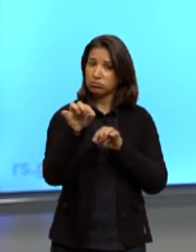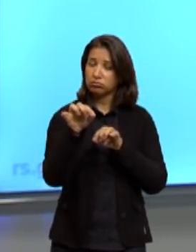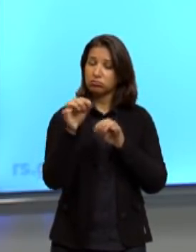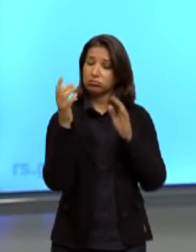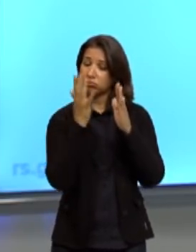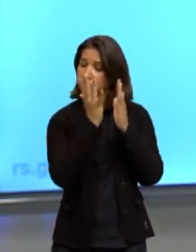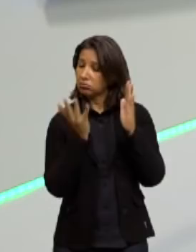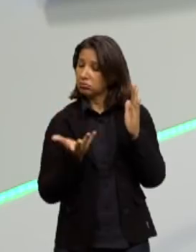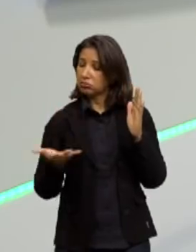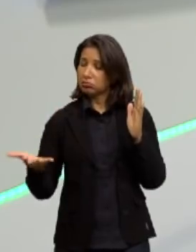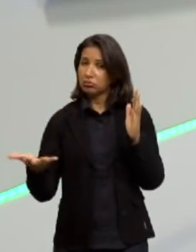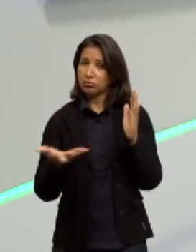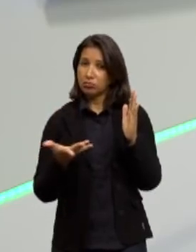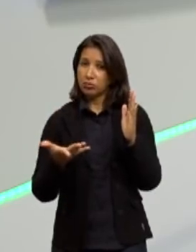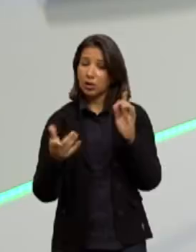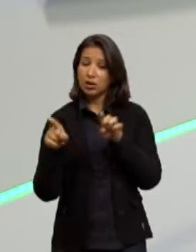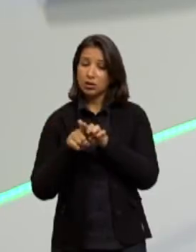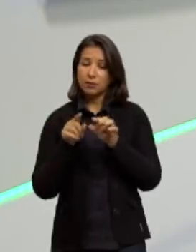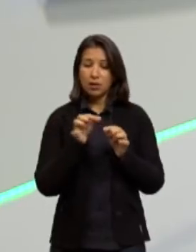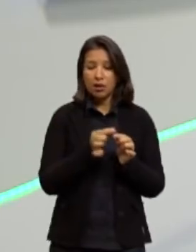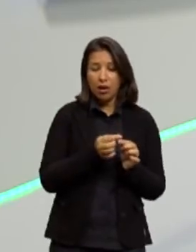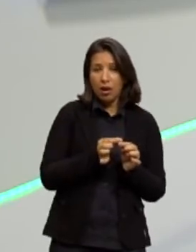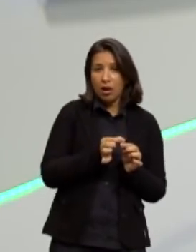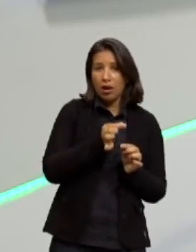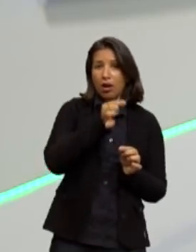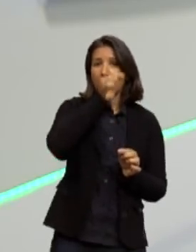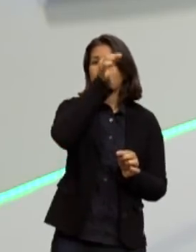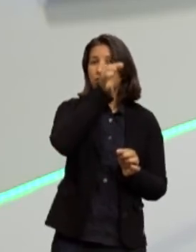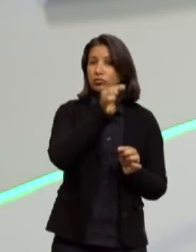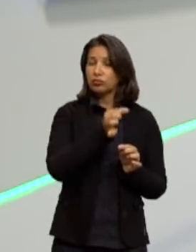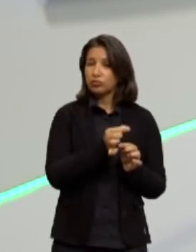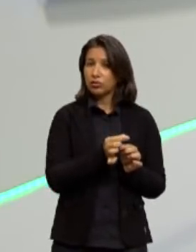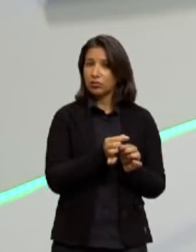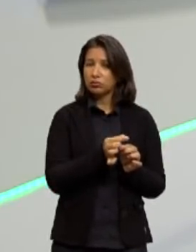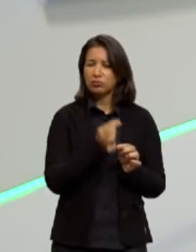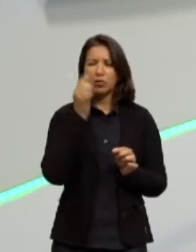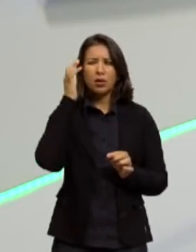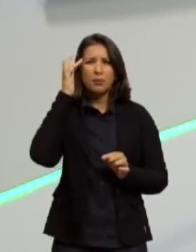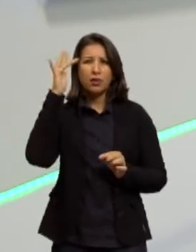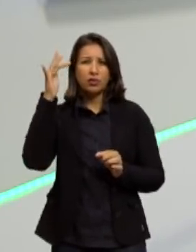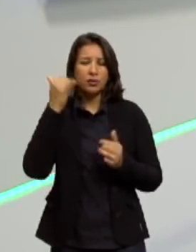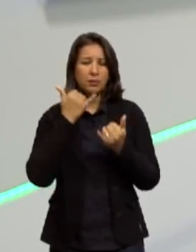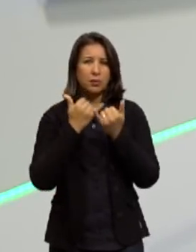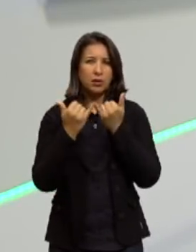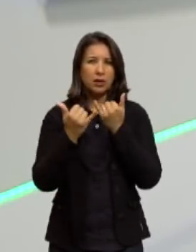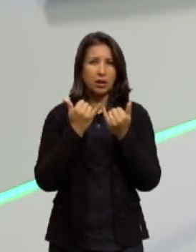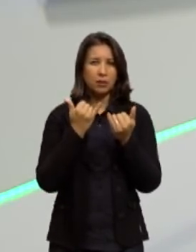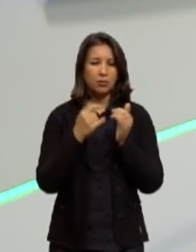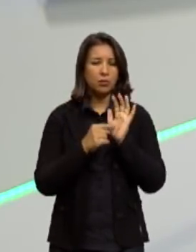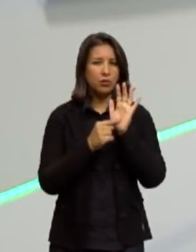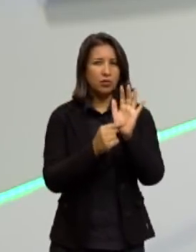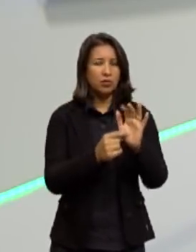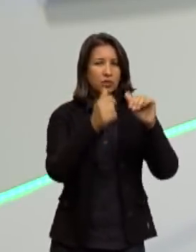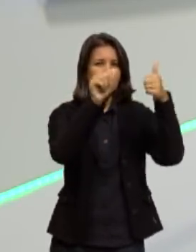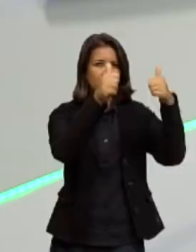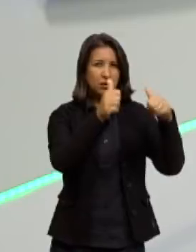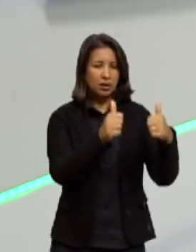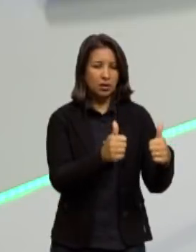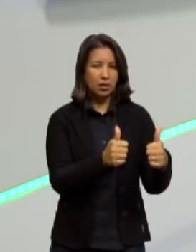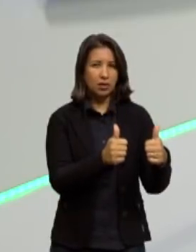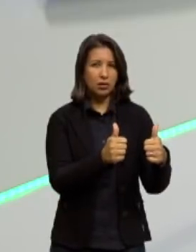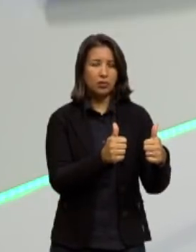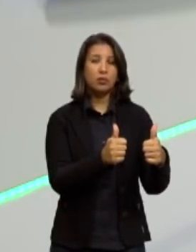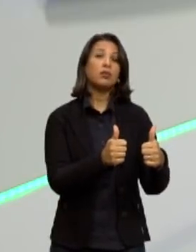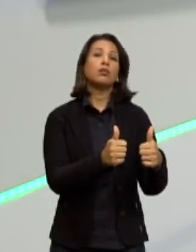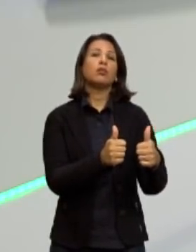e a altura dos objetos então vocês e vocês imaginarem é como a gente colocou aqui que é uma ilustração o óbvio